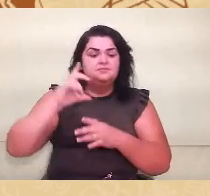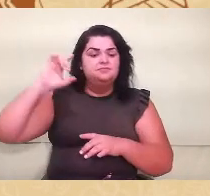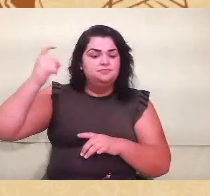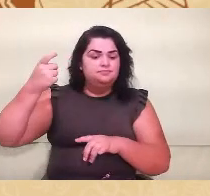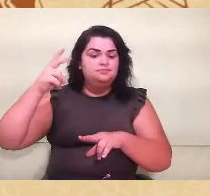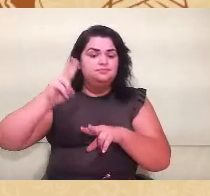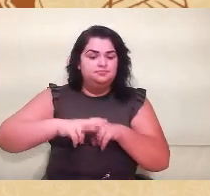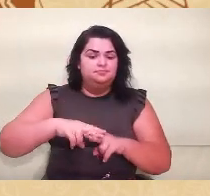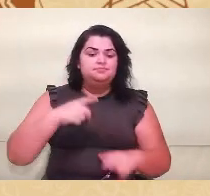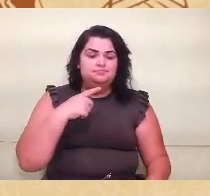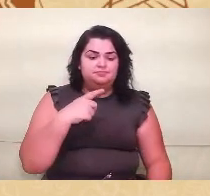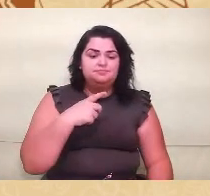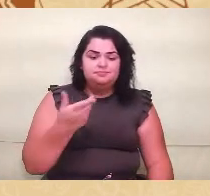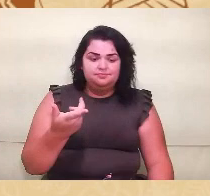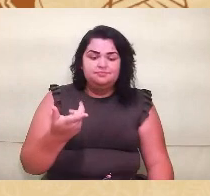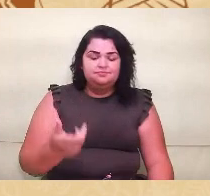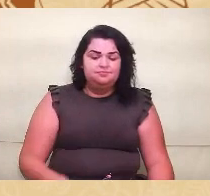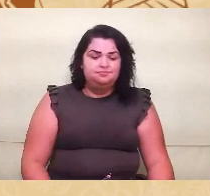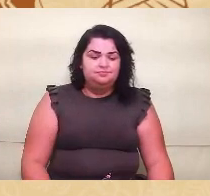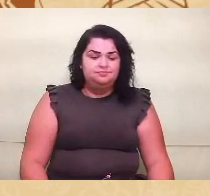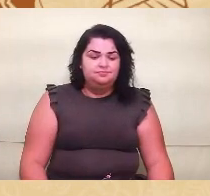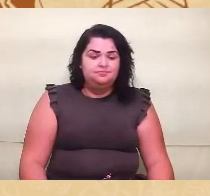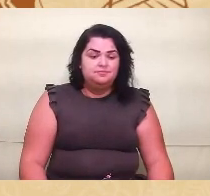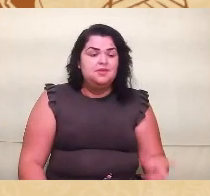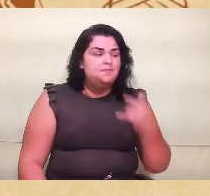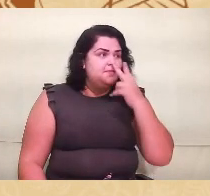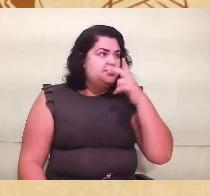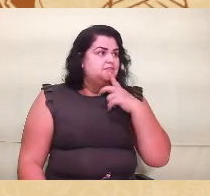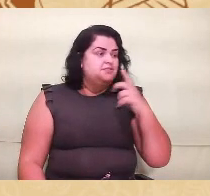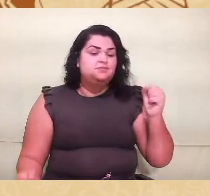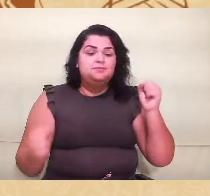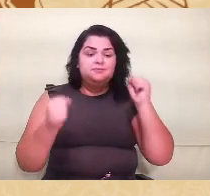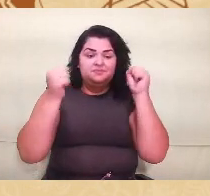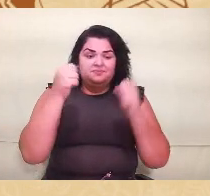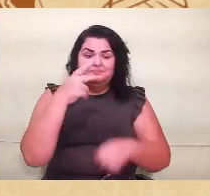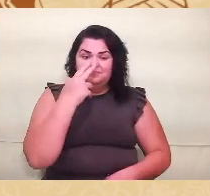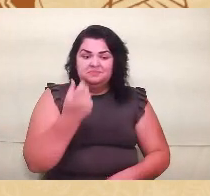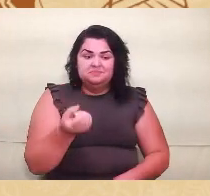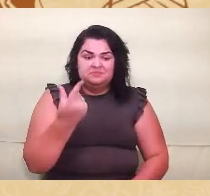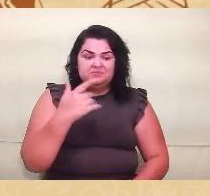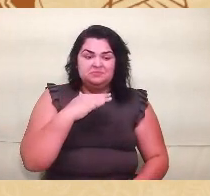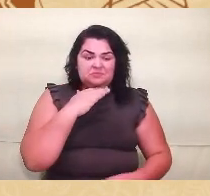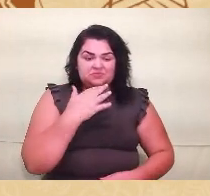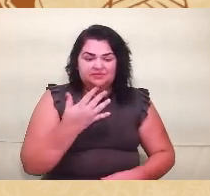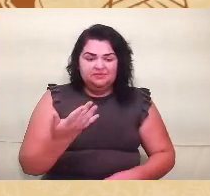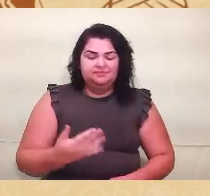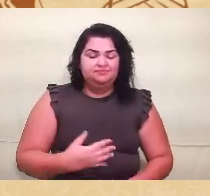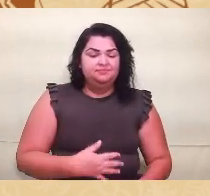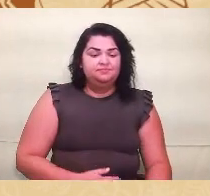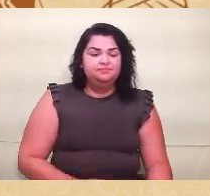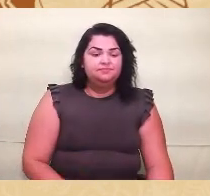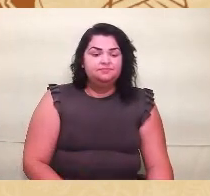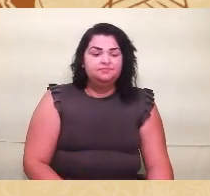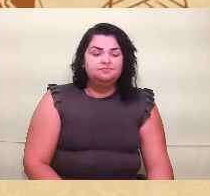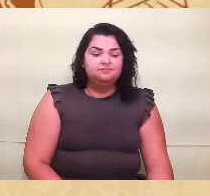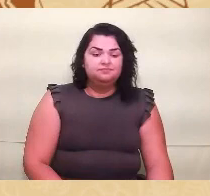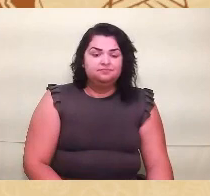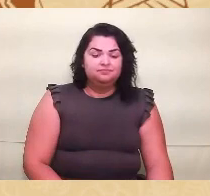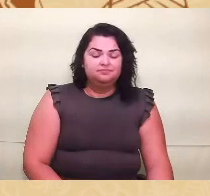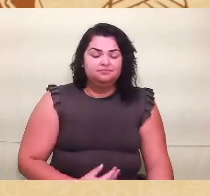como... Não, é desesperador. É uma coisa de desesperar, né? Eu não vou ficar falando muito,